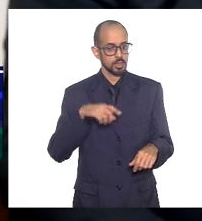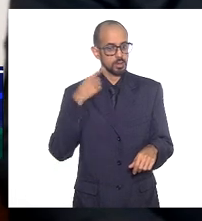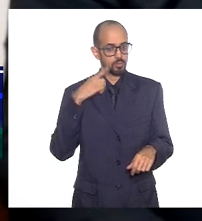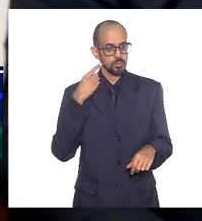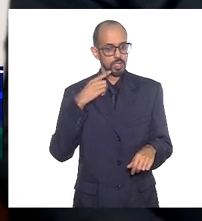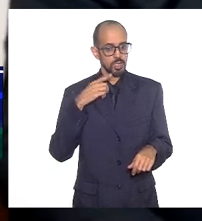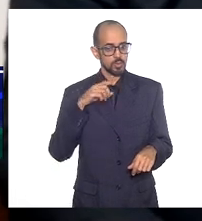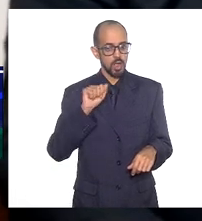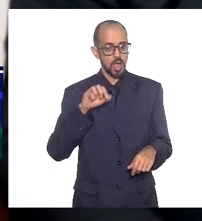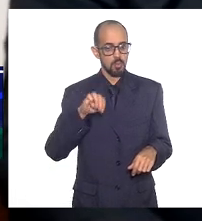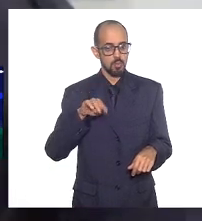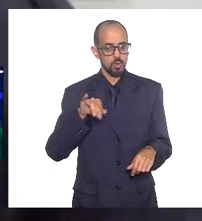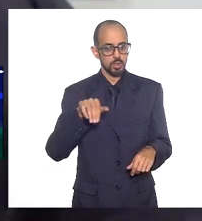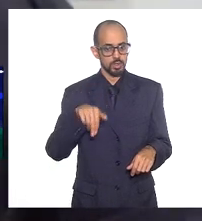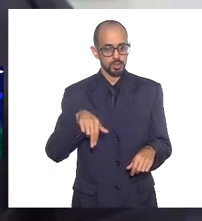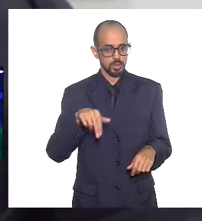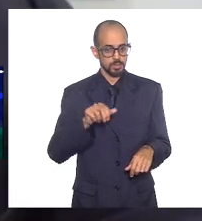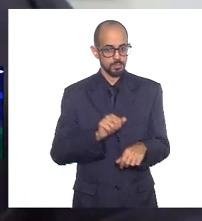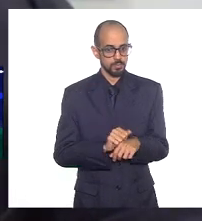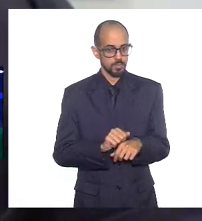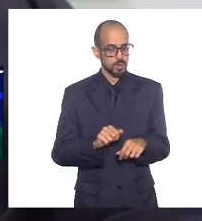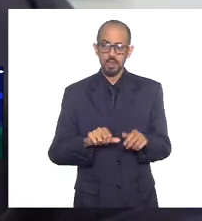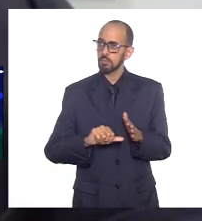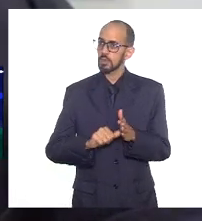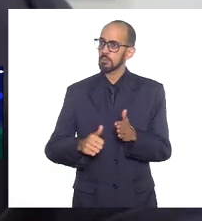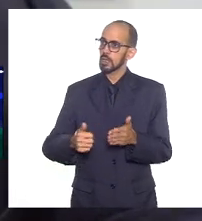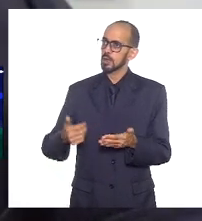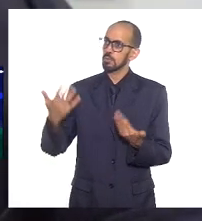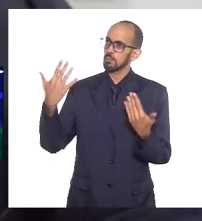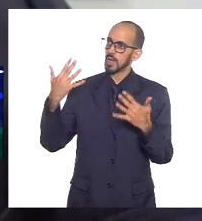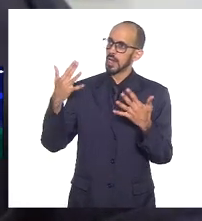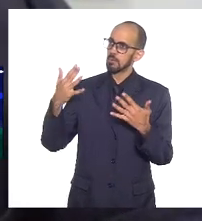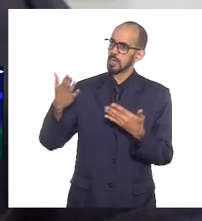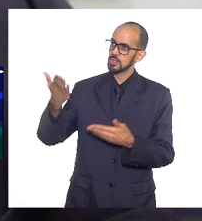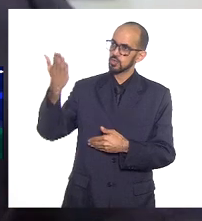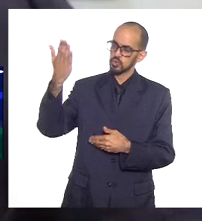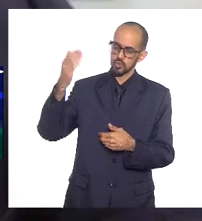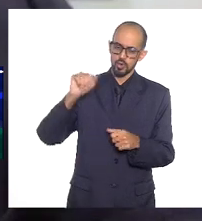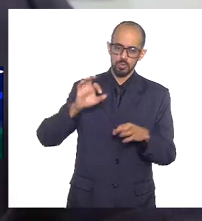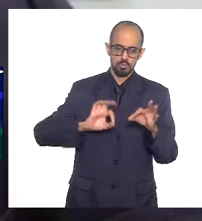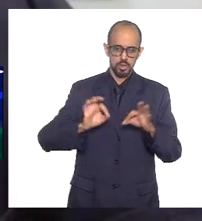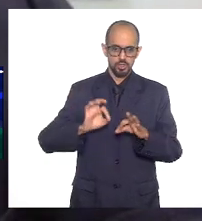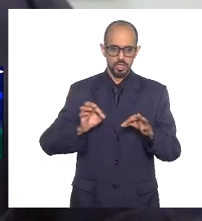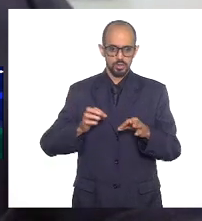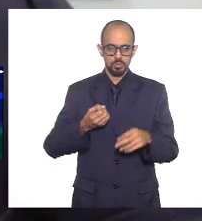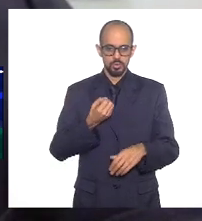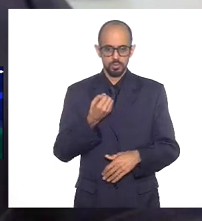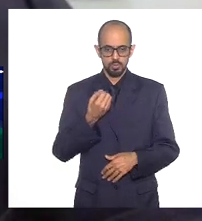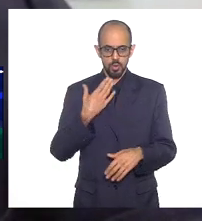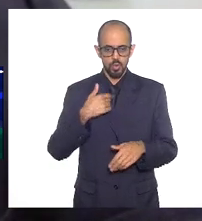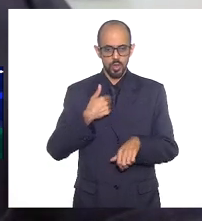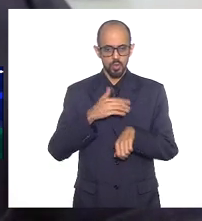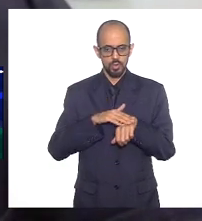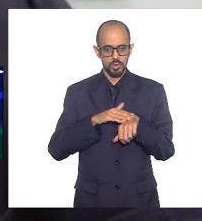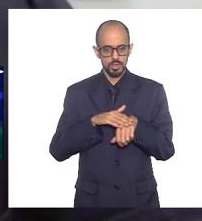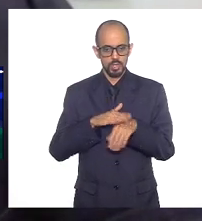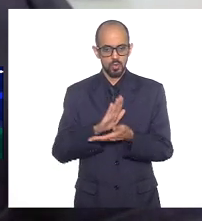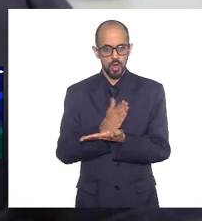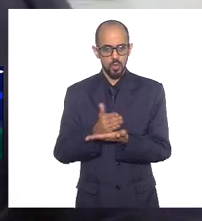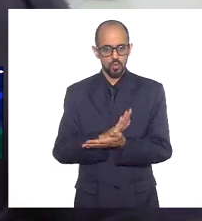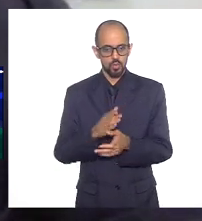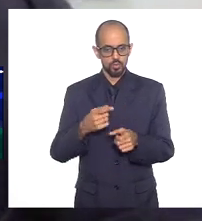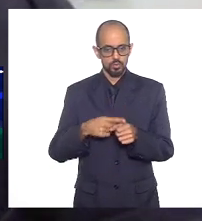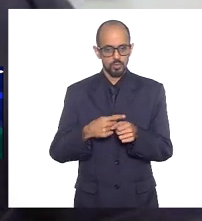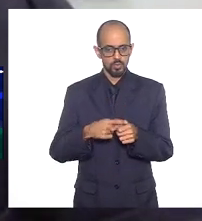Rodrigo Amorim. Presidente, em primeiro lugar, parabenizar a Vossa Excelência, o projeto é ótimo. Eu conversei com alguns prefeitos, a prefeita de